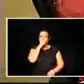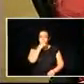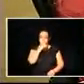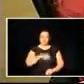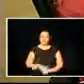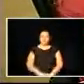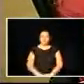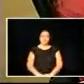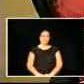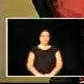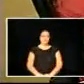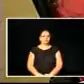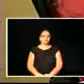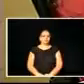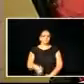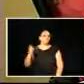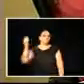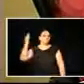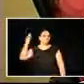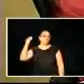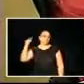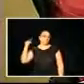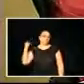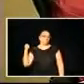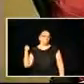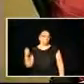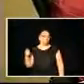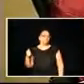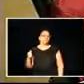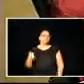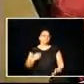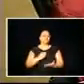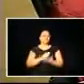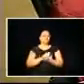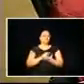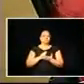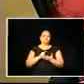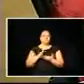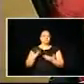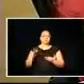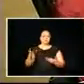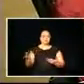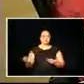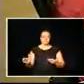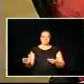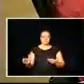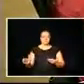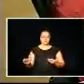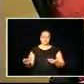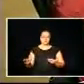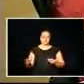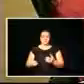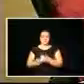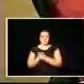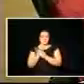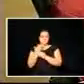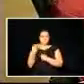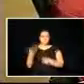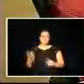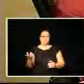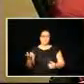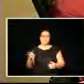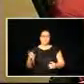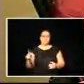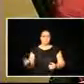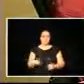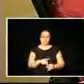cargos para professores, para concurso público. Foi esse senhor mesmo, Ito, a maneira como ele me